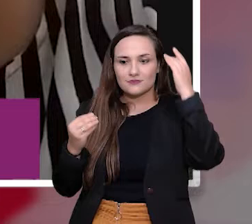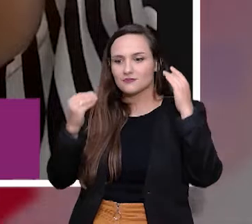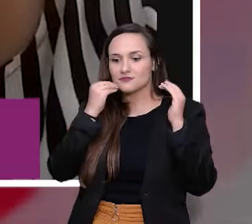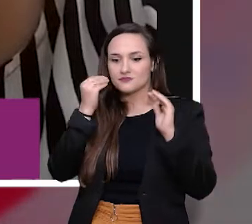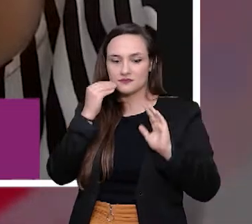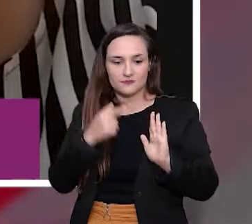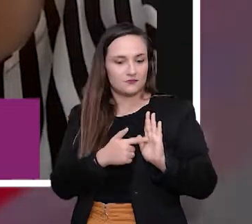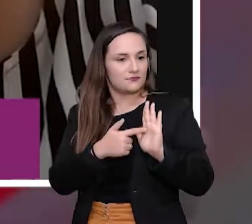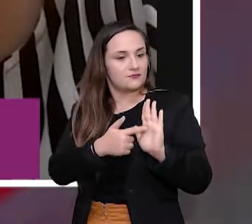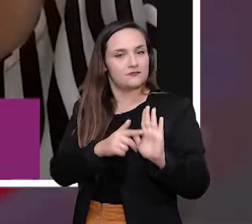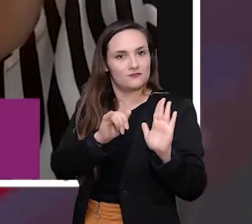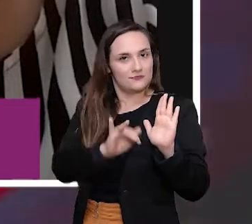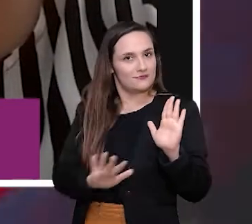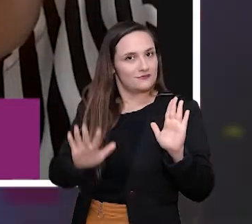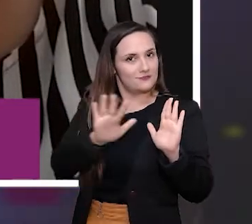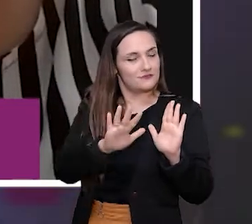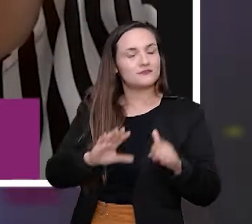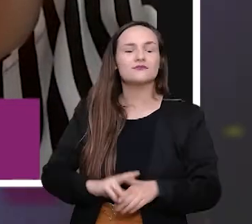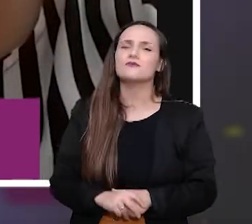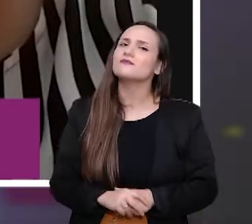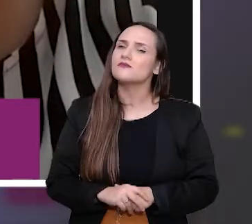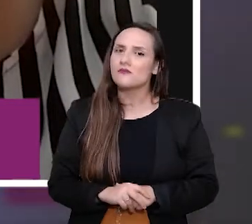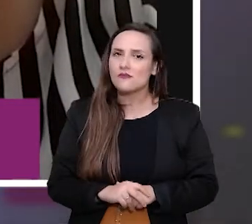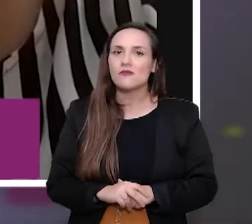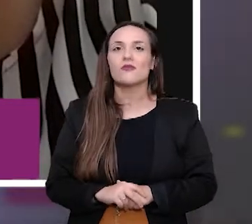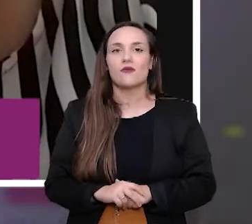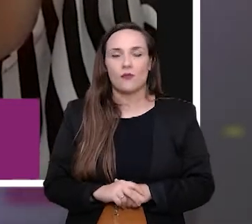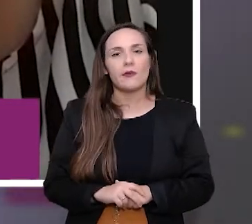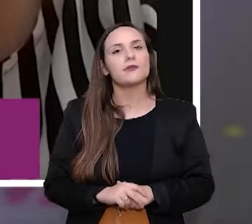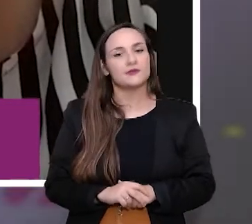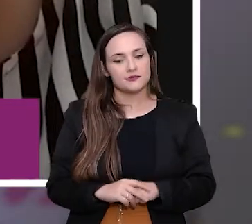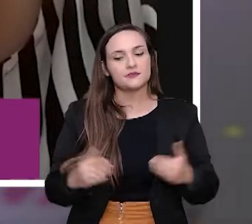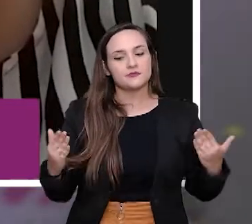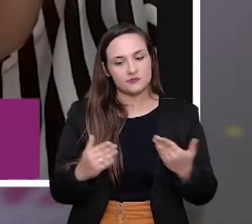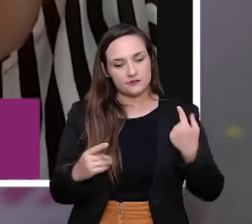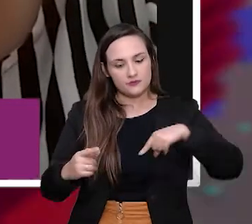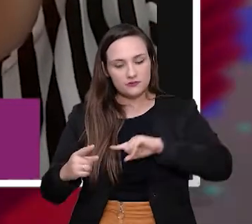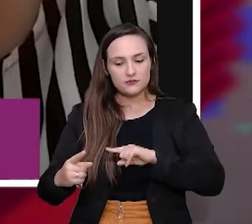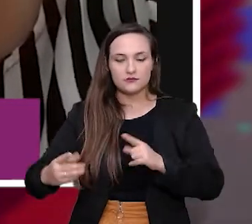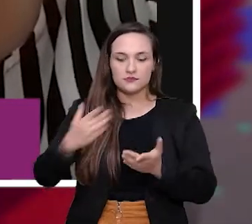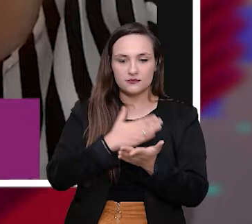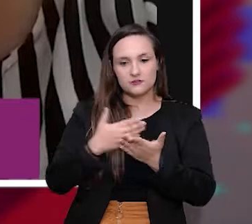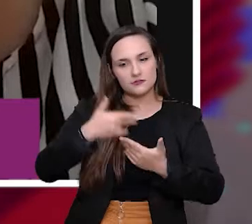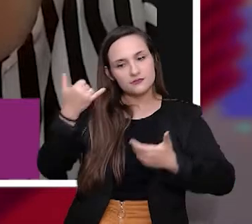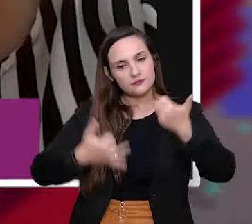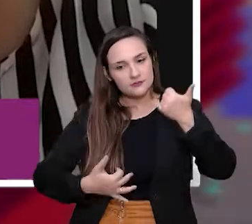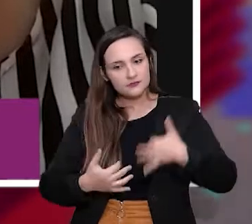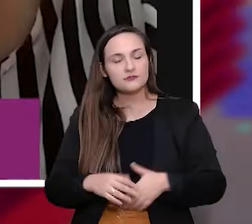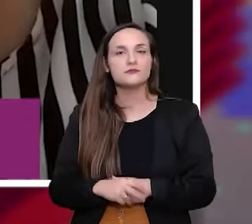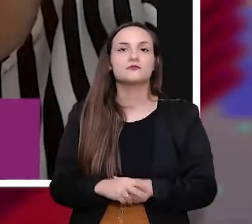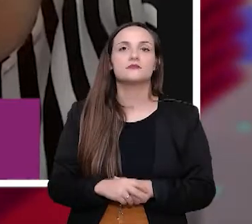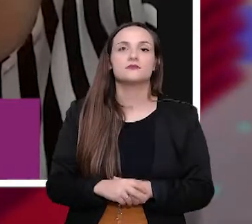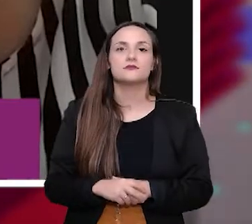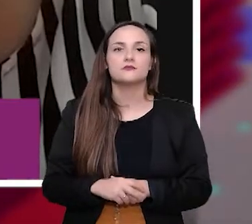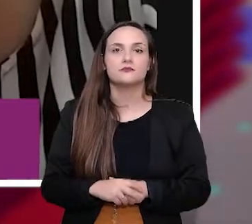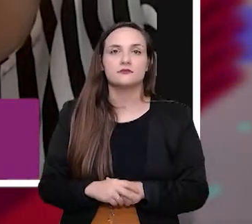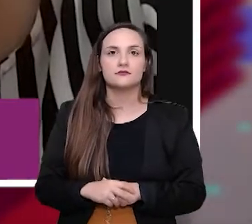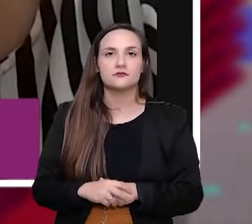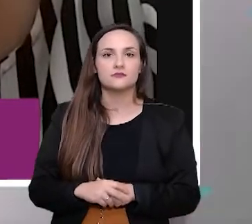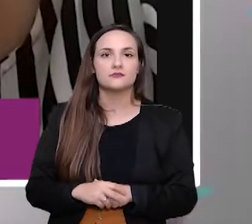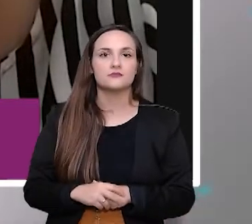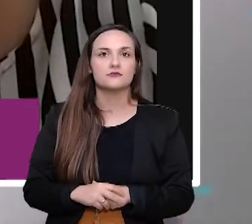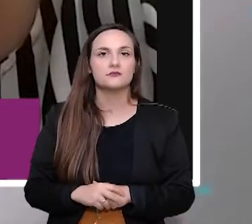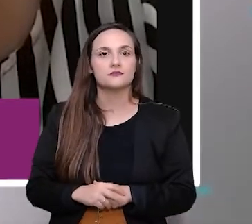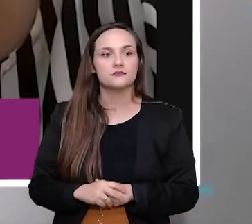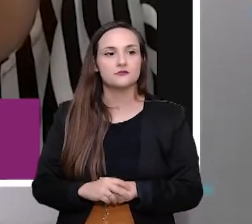nossa imagem, né? Pois é, e a gente começa, professora, falando sobre a questão da